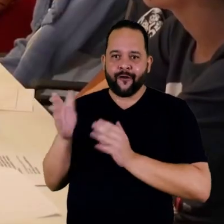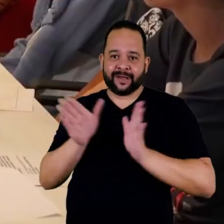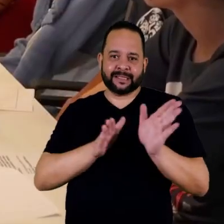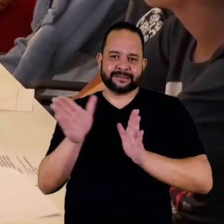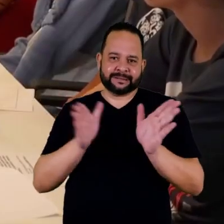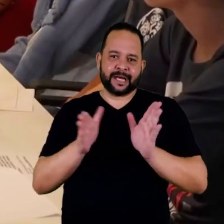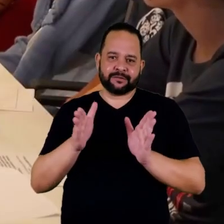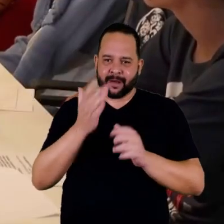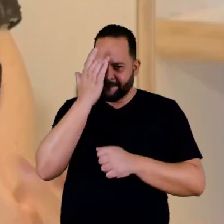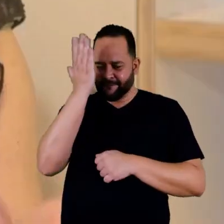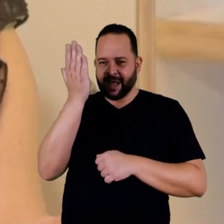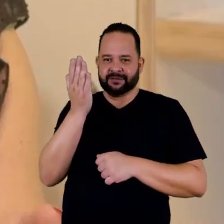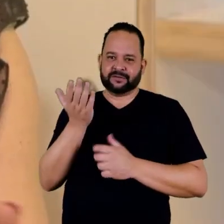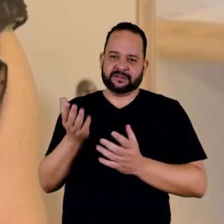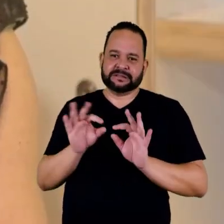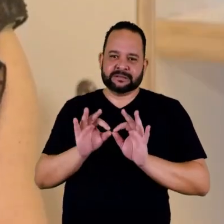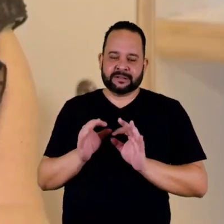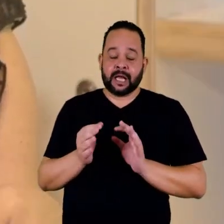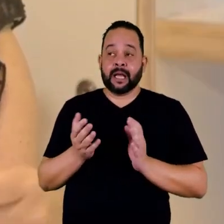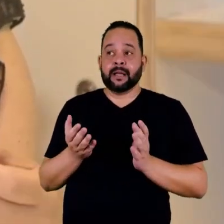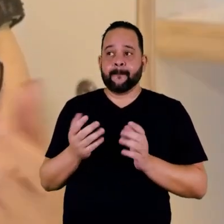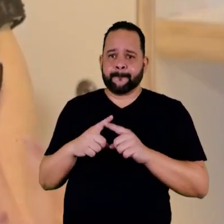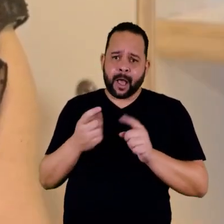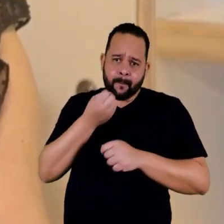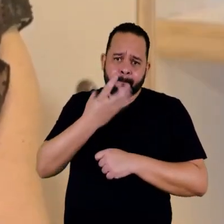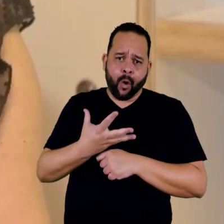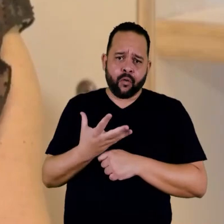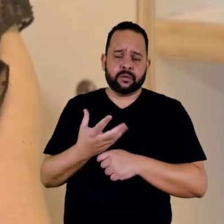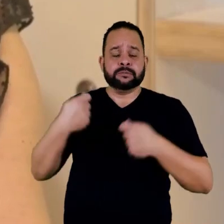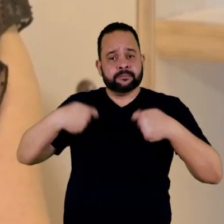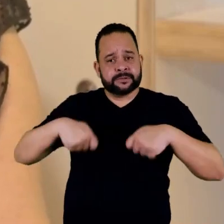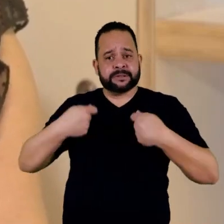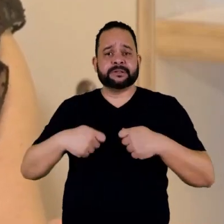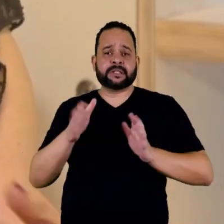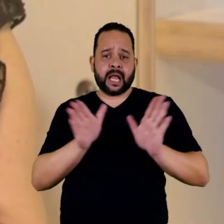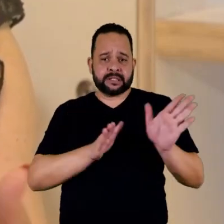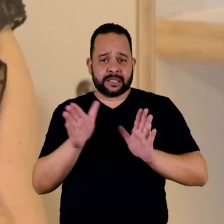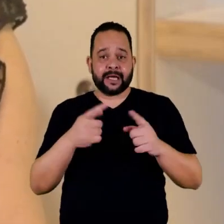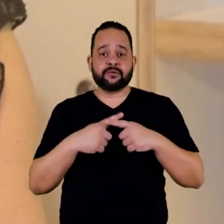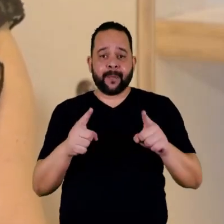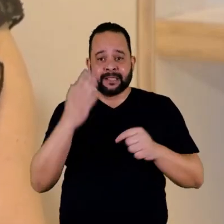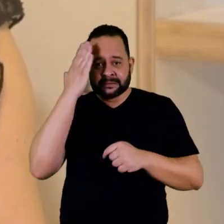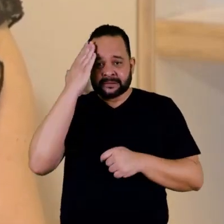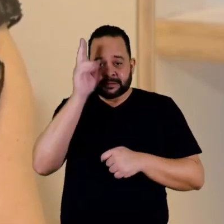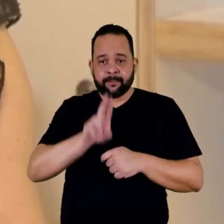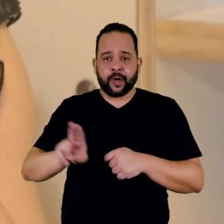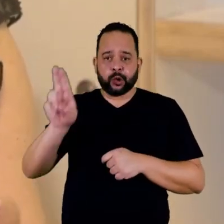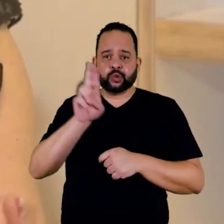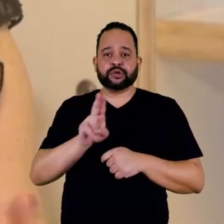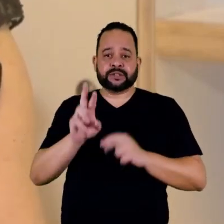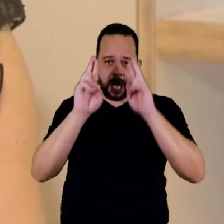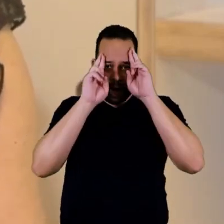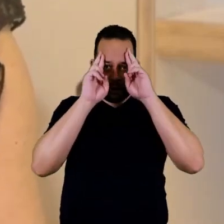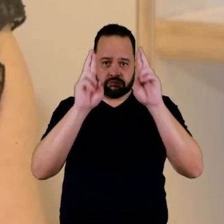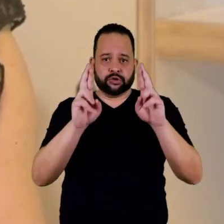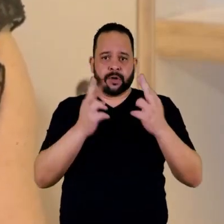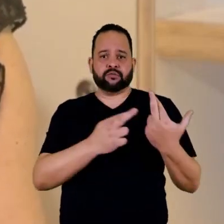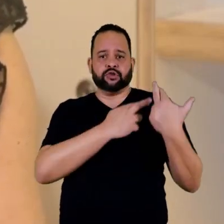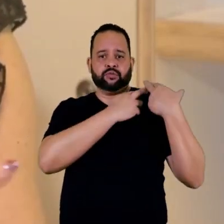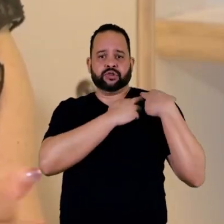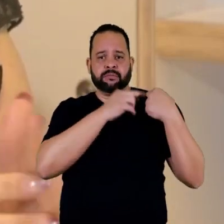eles têm mais acesso e é importante que eles saibam que não só ter acesso mas consumir isso com muita